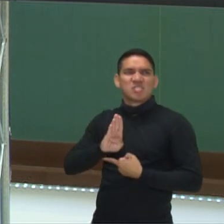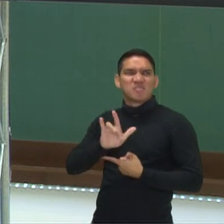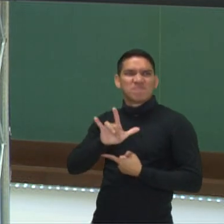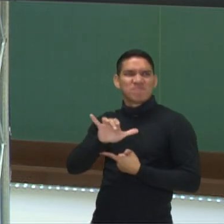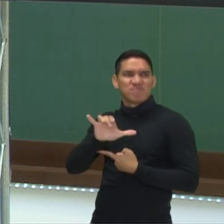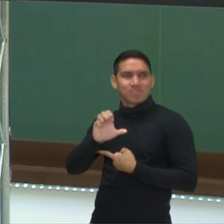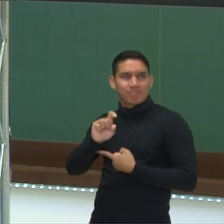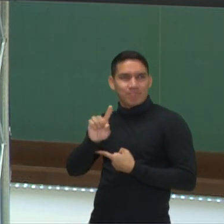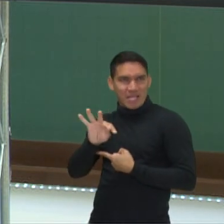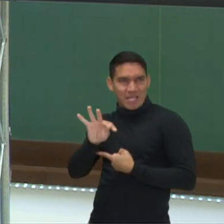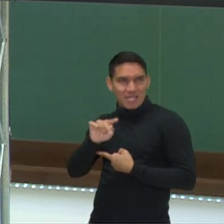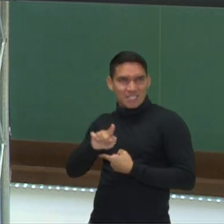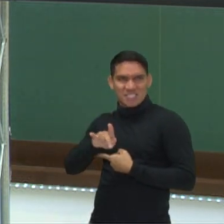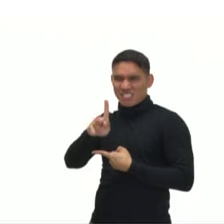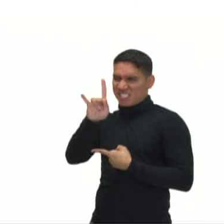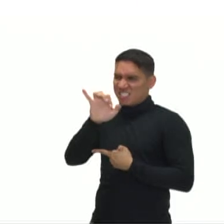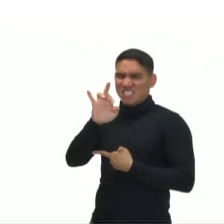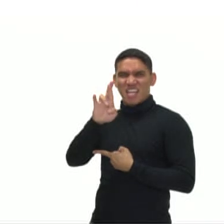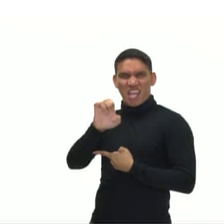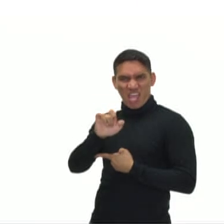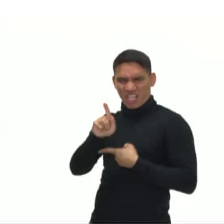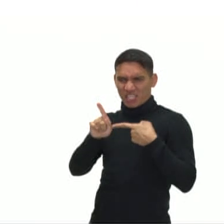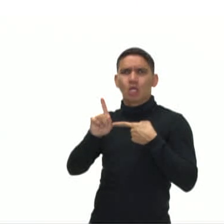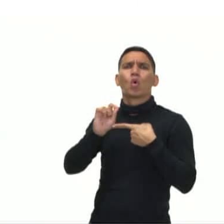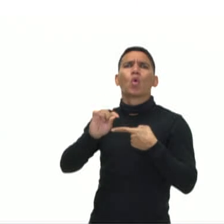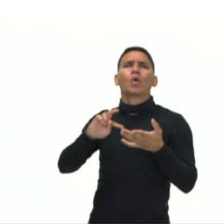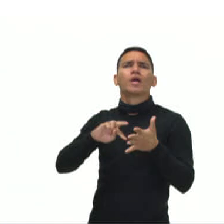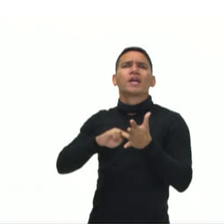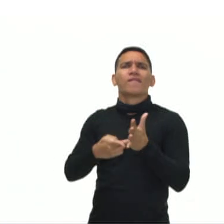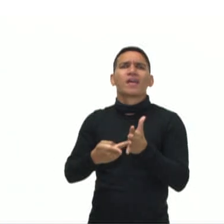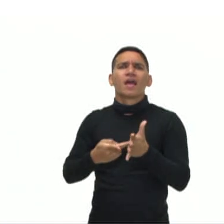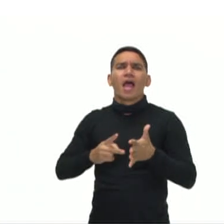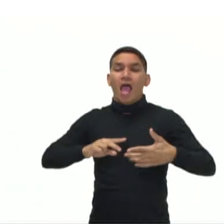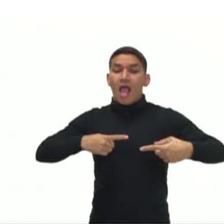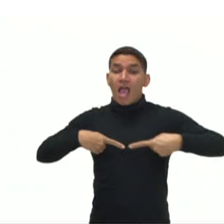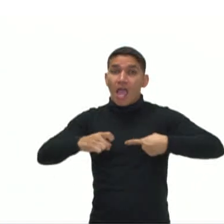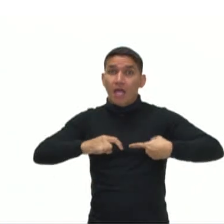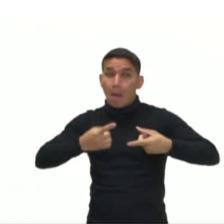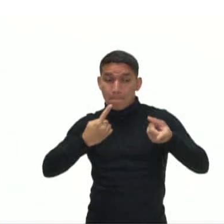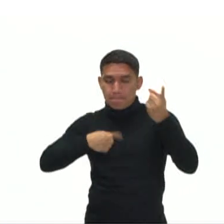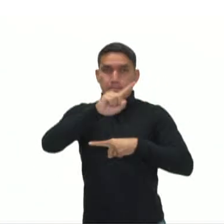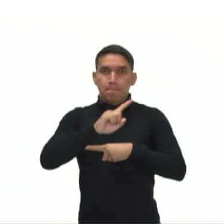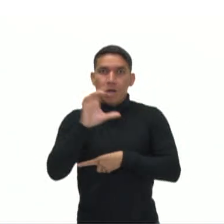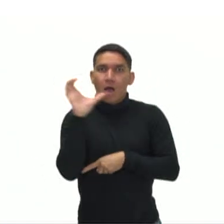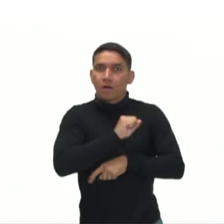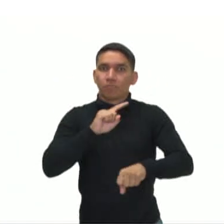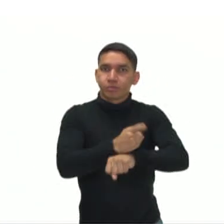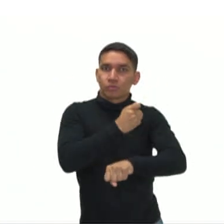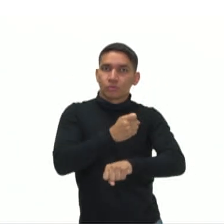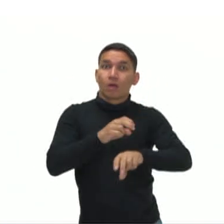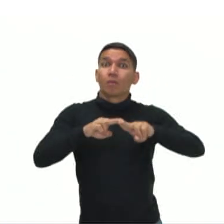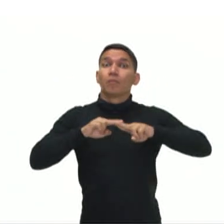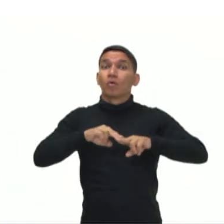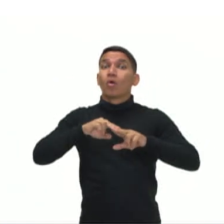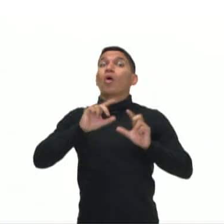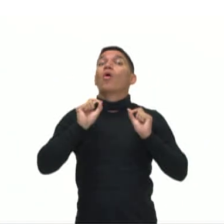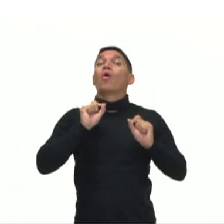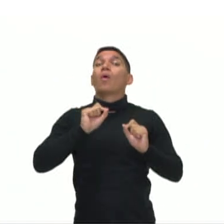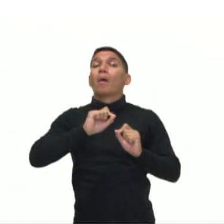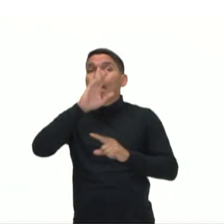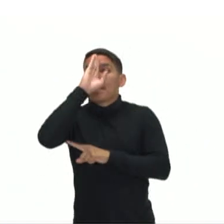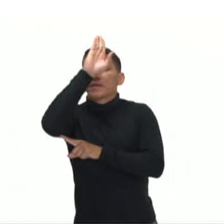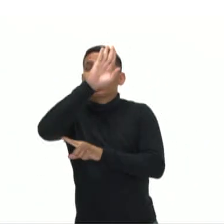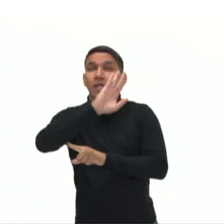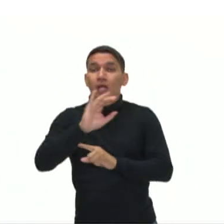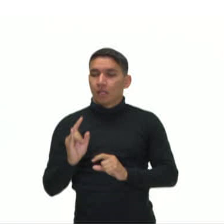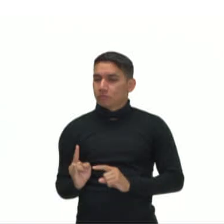guerra relâmpago, inovando a forma de atacar, tendo como alvo primário as comunicações inimigas, as